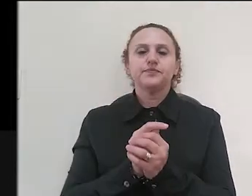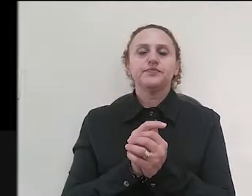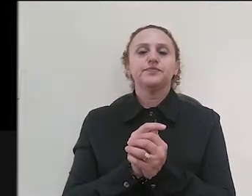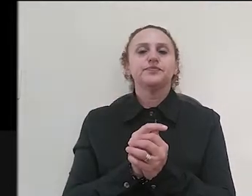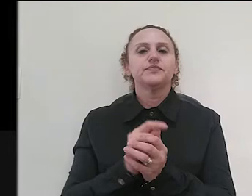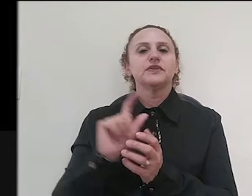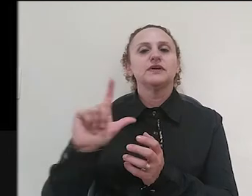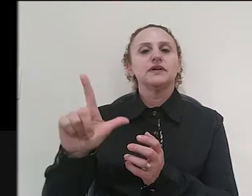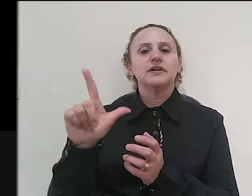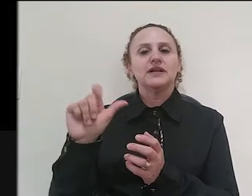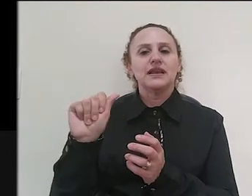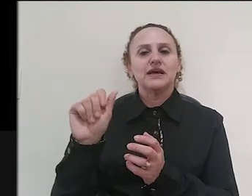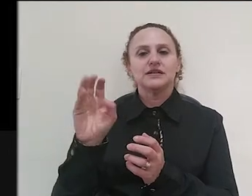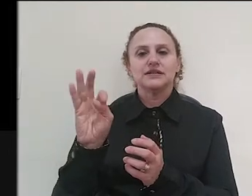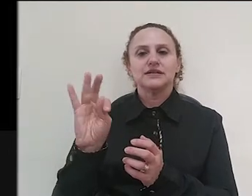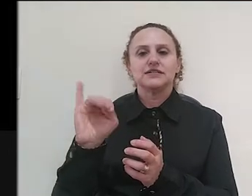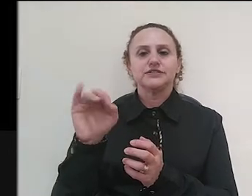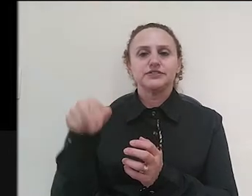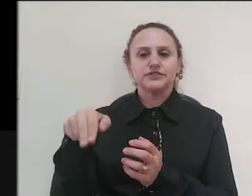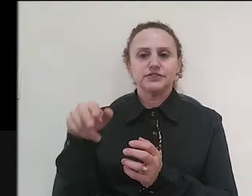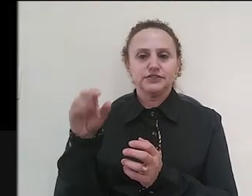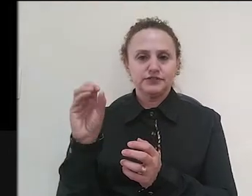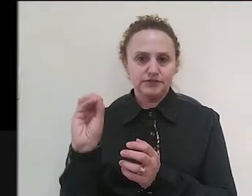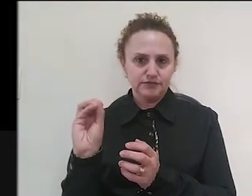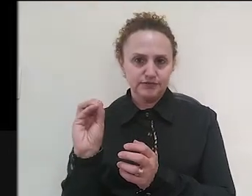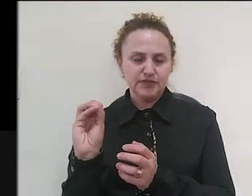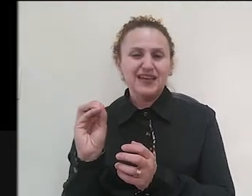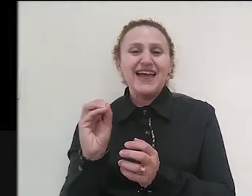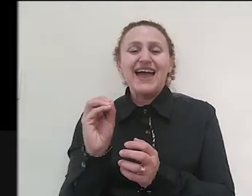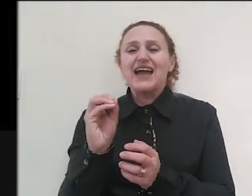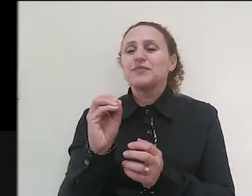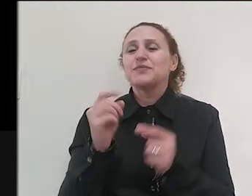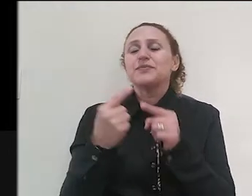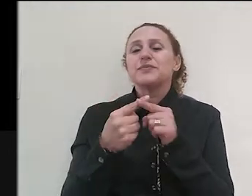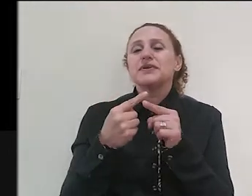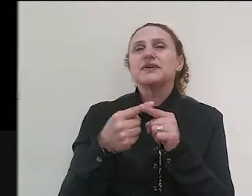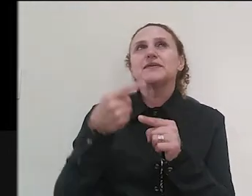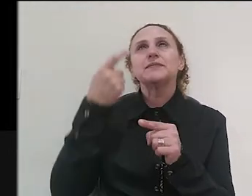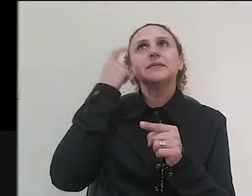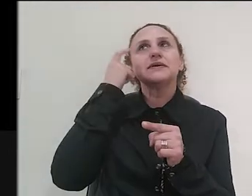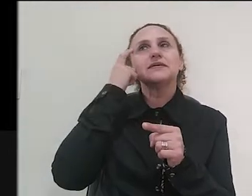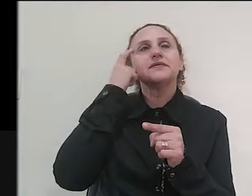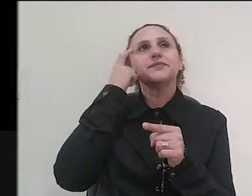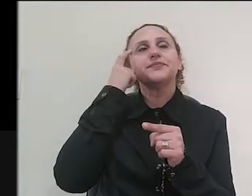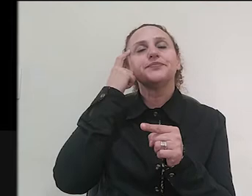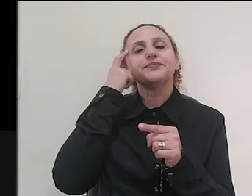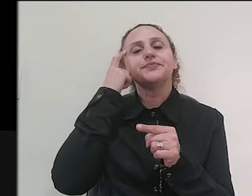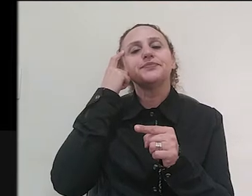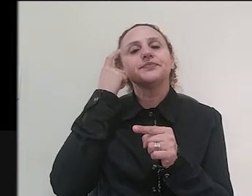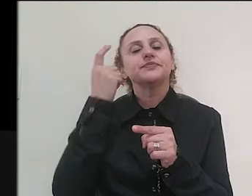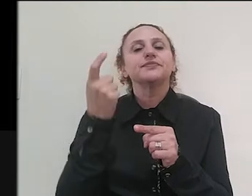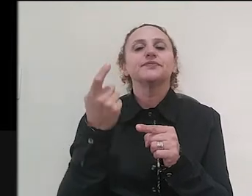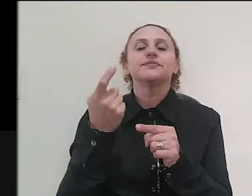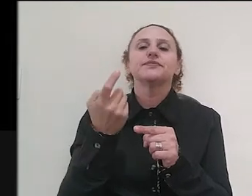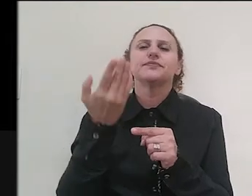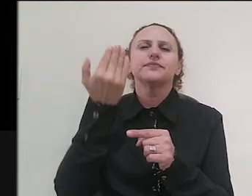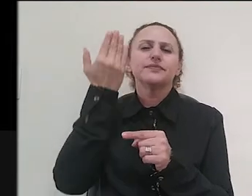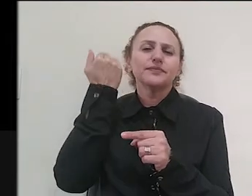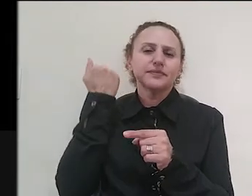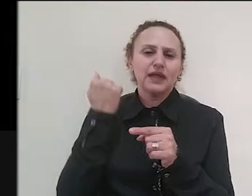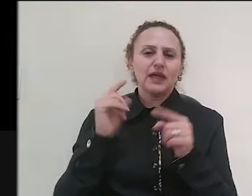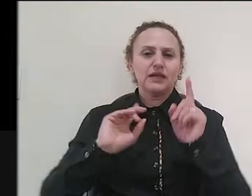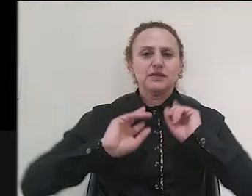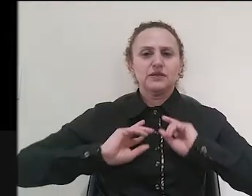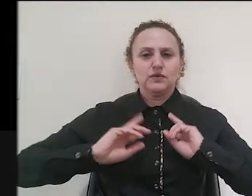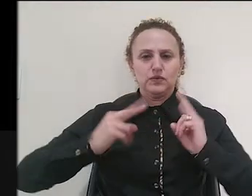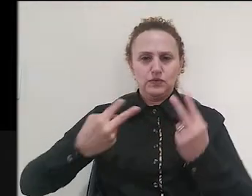da ideia de racionalidade, de movimento, de humanismo que se tem aqui,